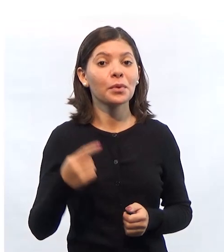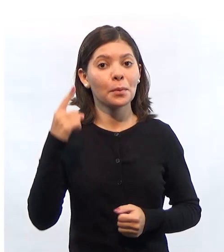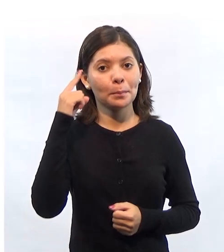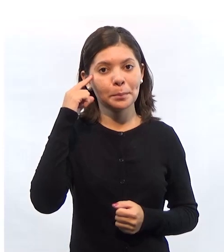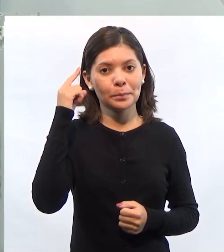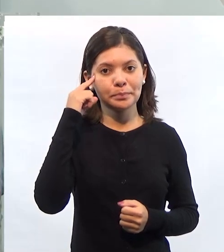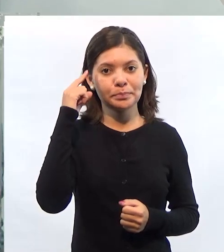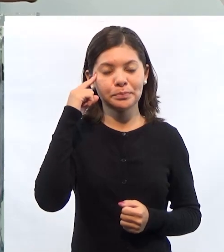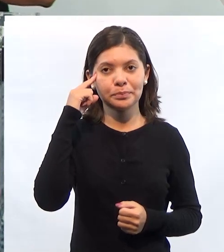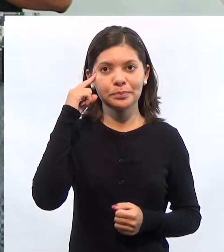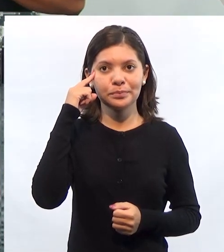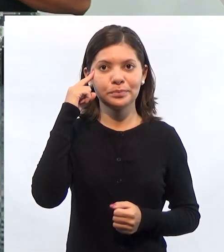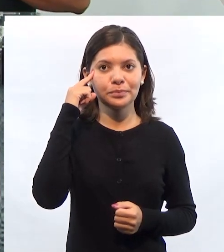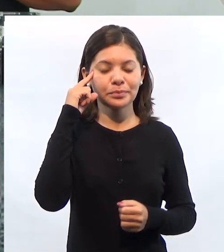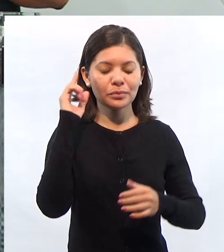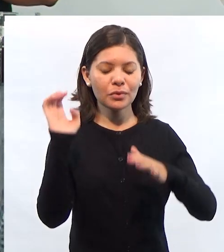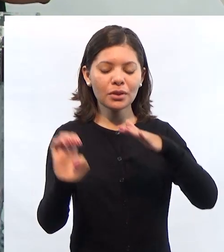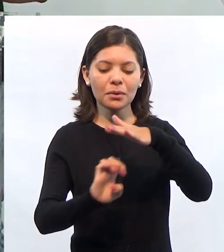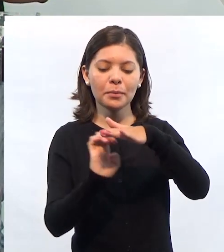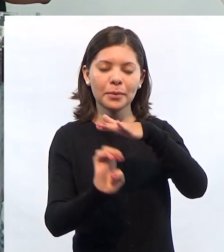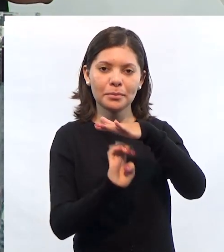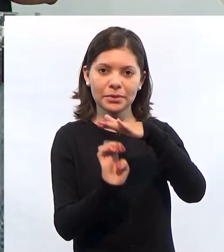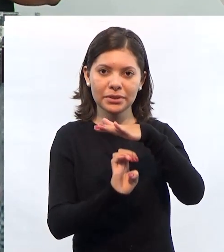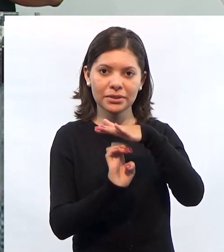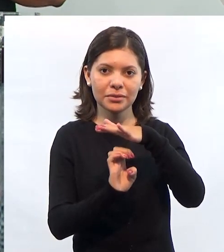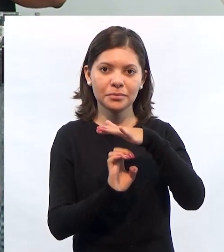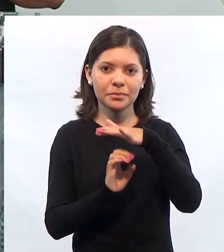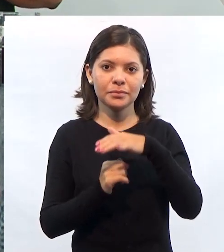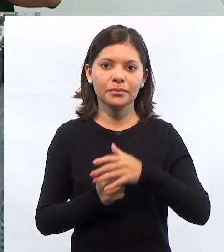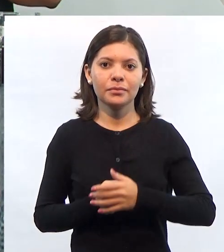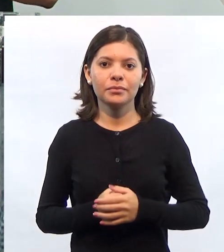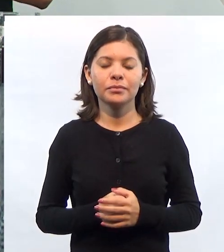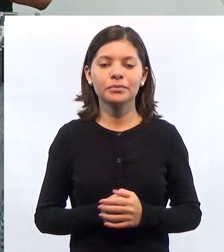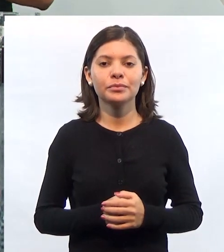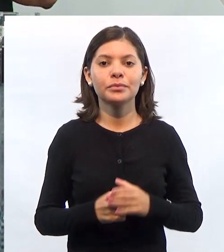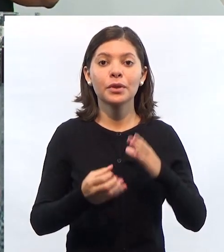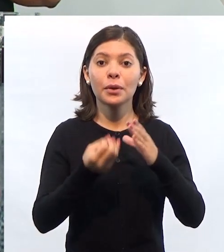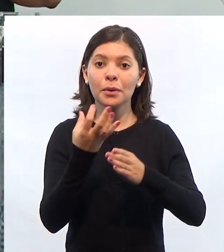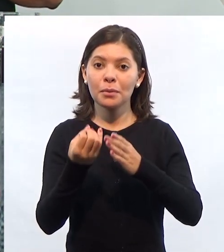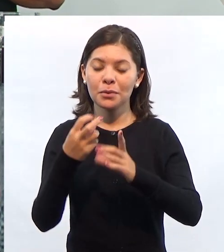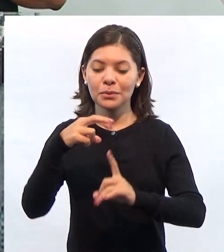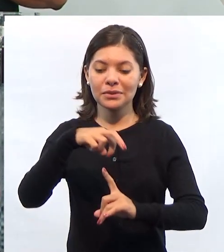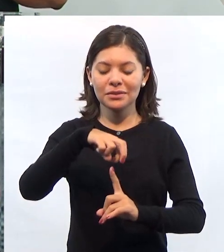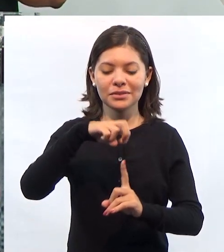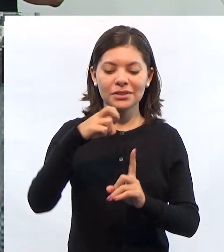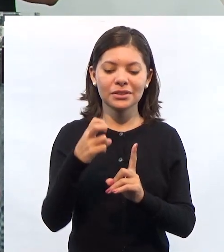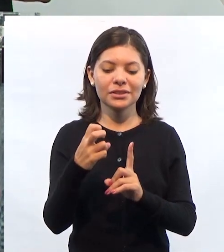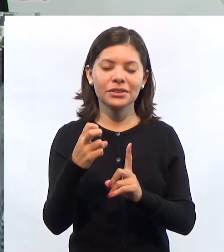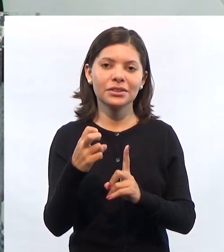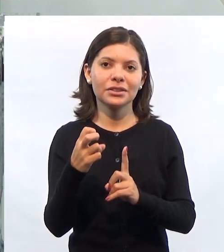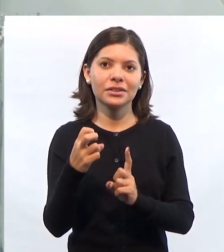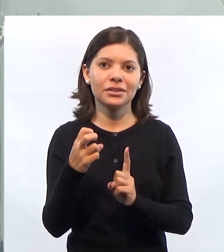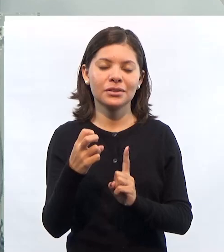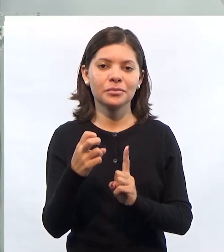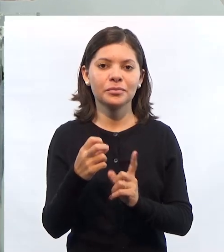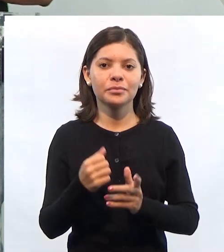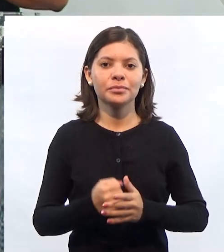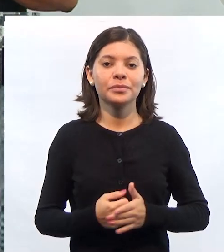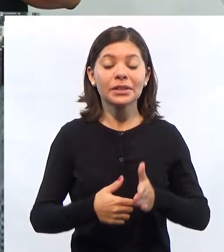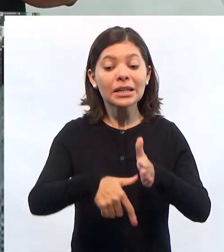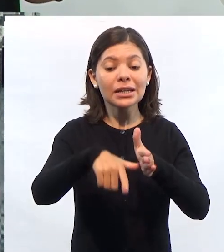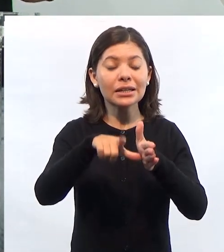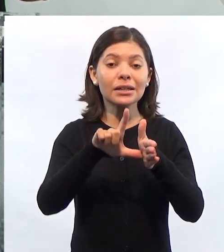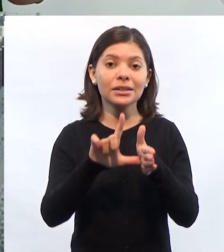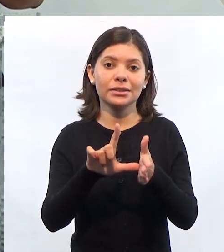pensar aqui numa empresa que é produz refrigerantes controle antes da opressão